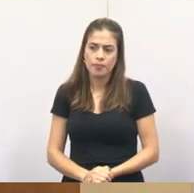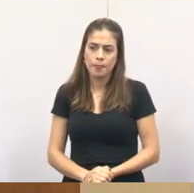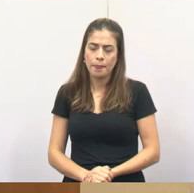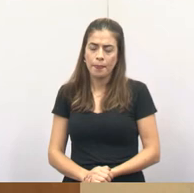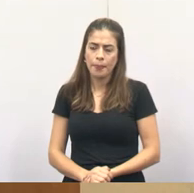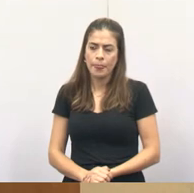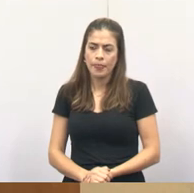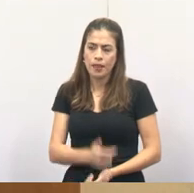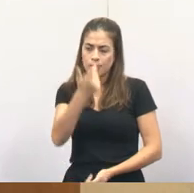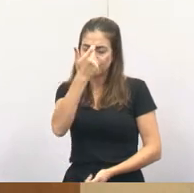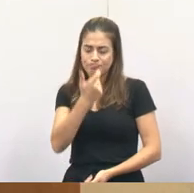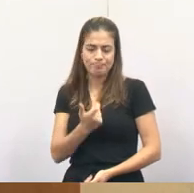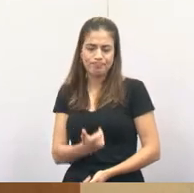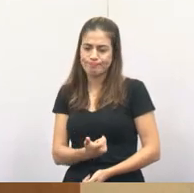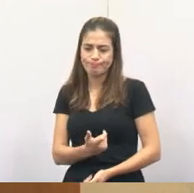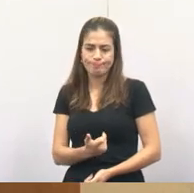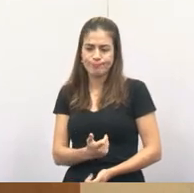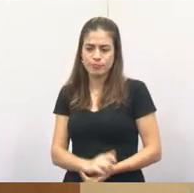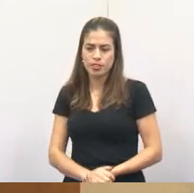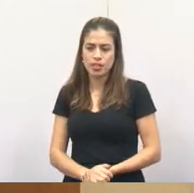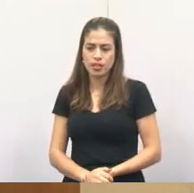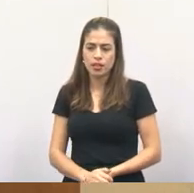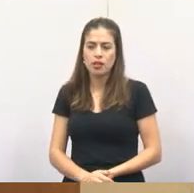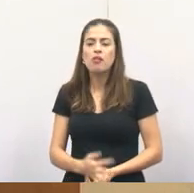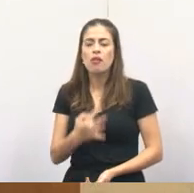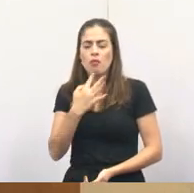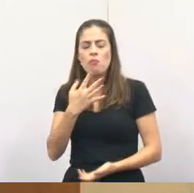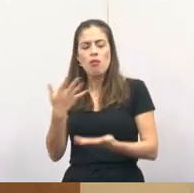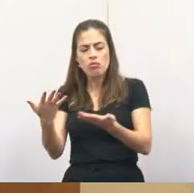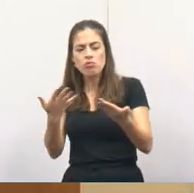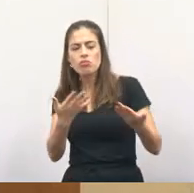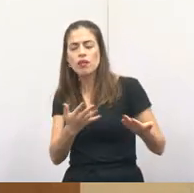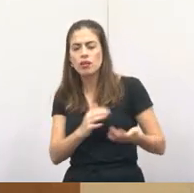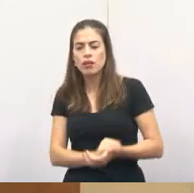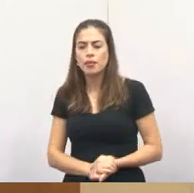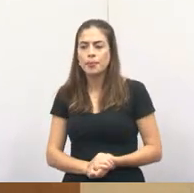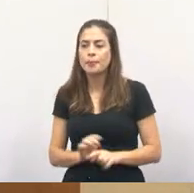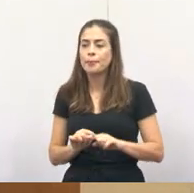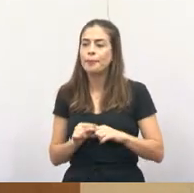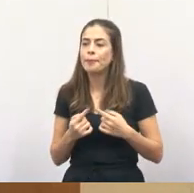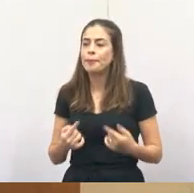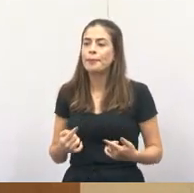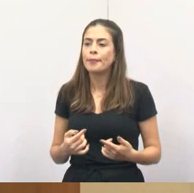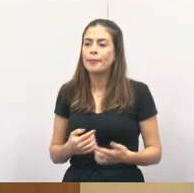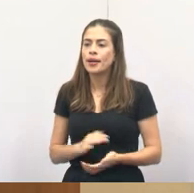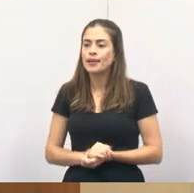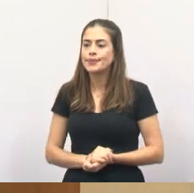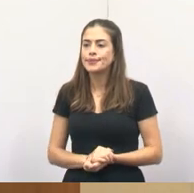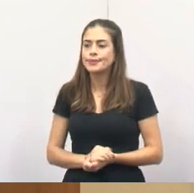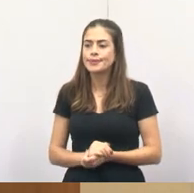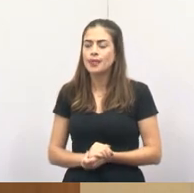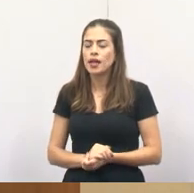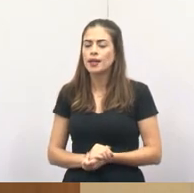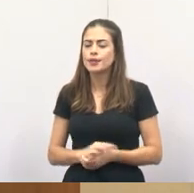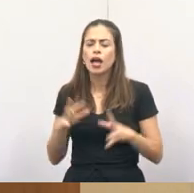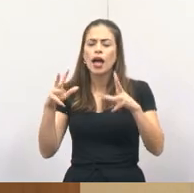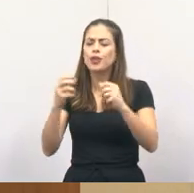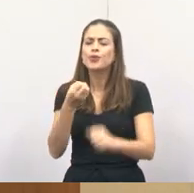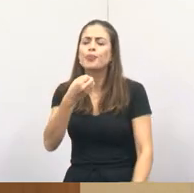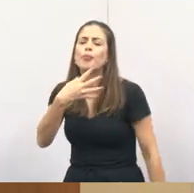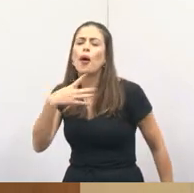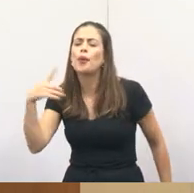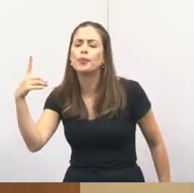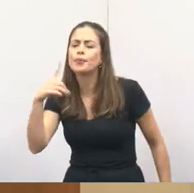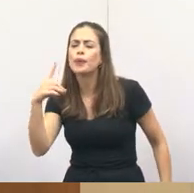enquadro Nisso porque reconheço algumas iniciativas Mas também eu não posso que dizer amém para tudo né tudo está bom